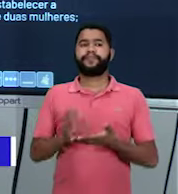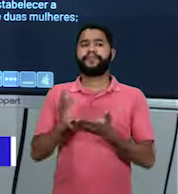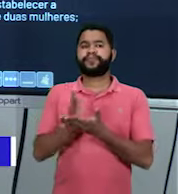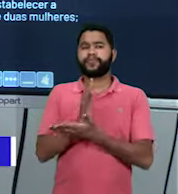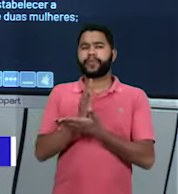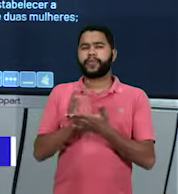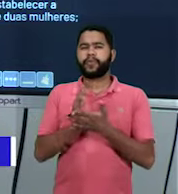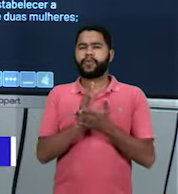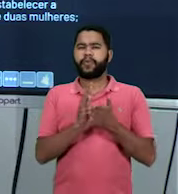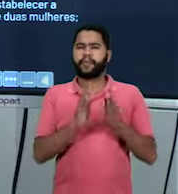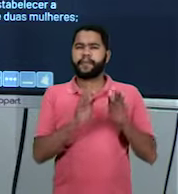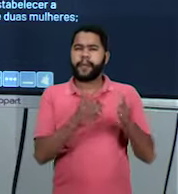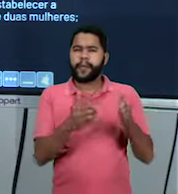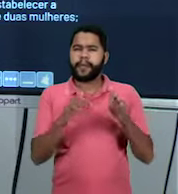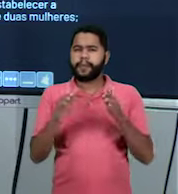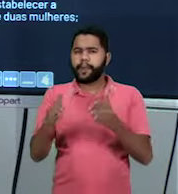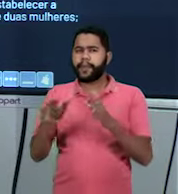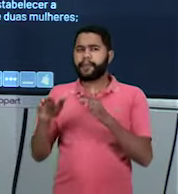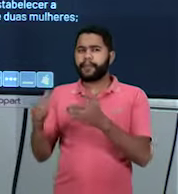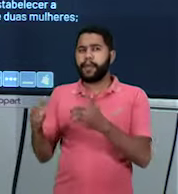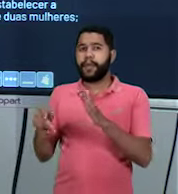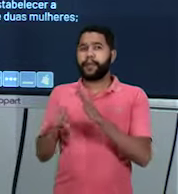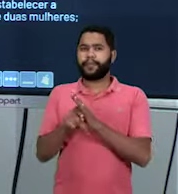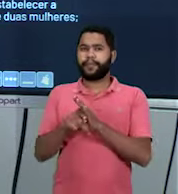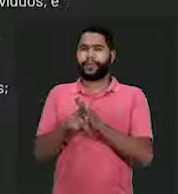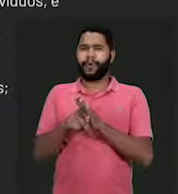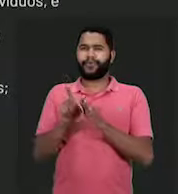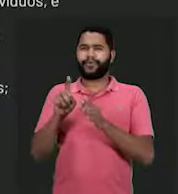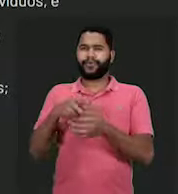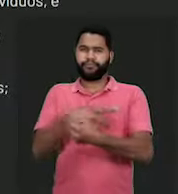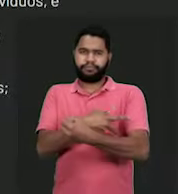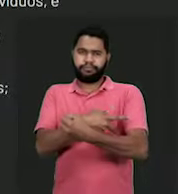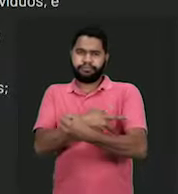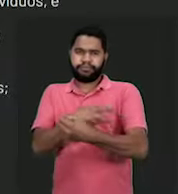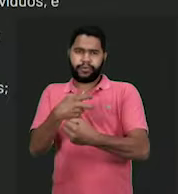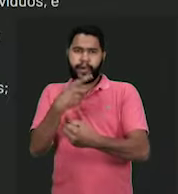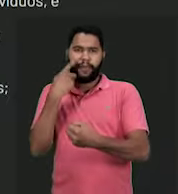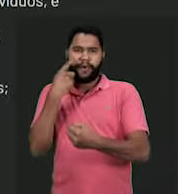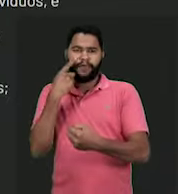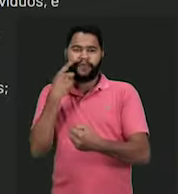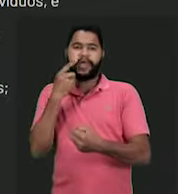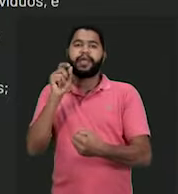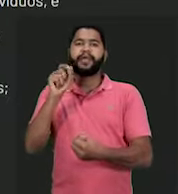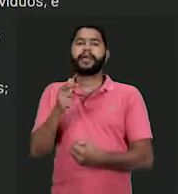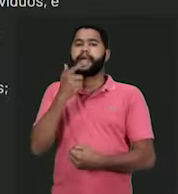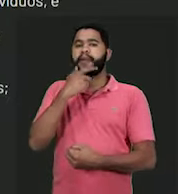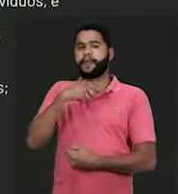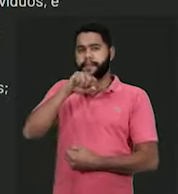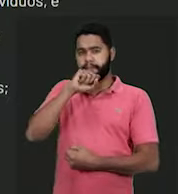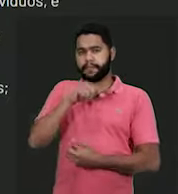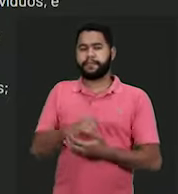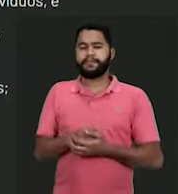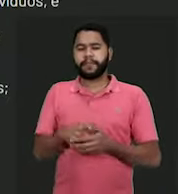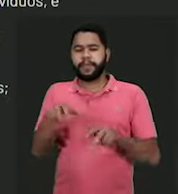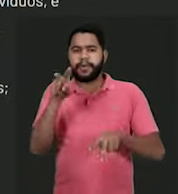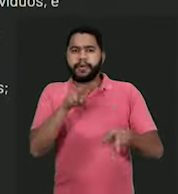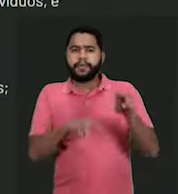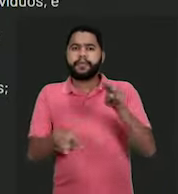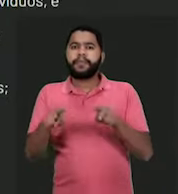casos específicos de exames de paternidade humano, são analisadas